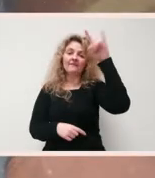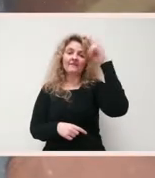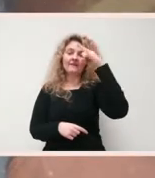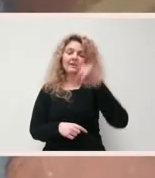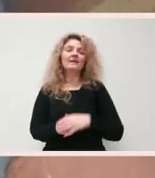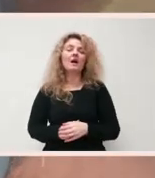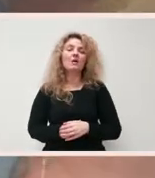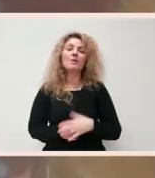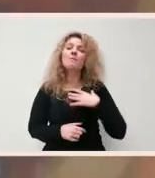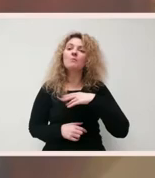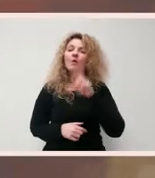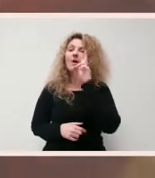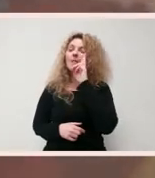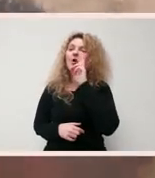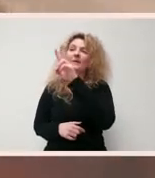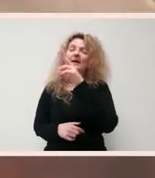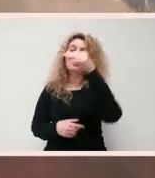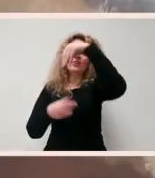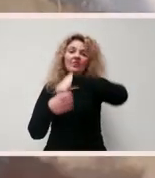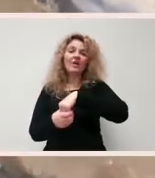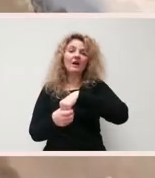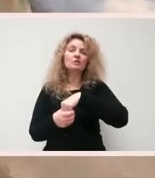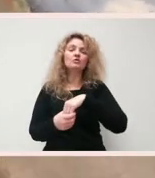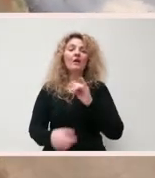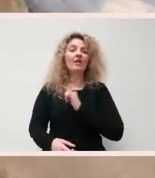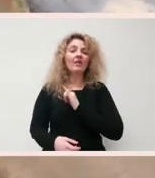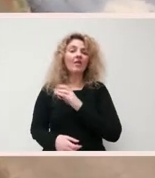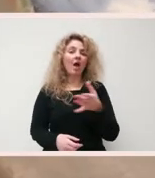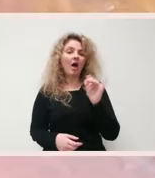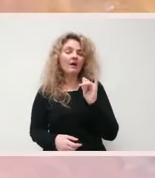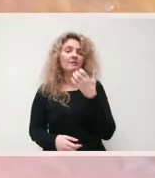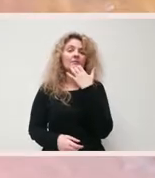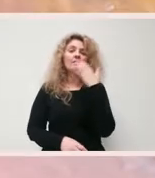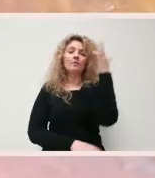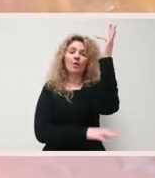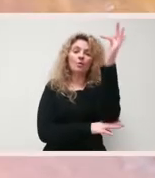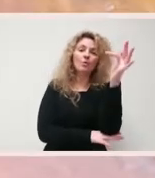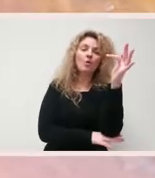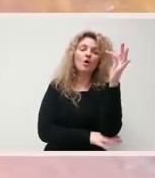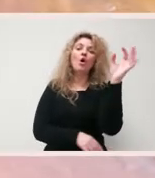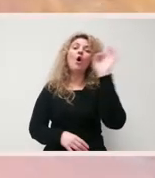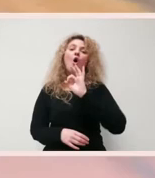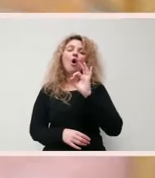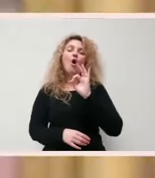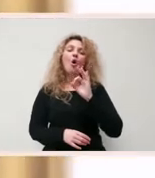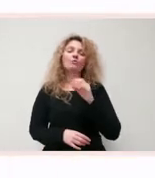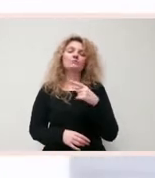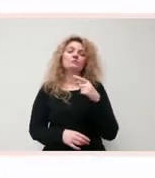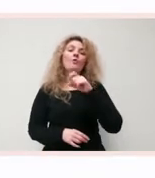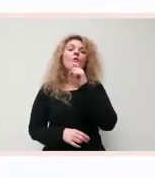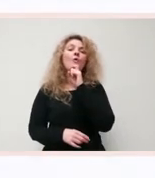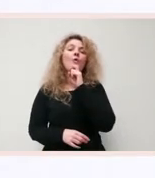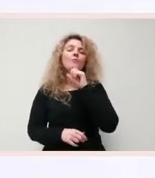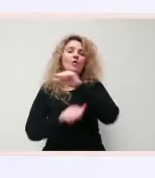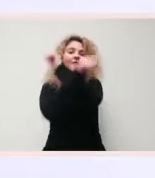Feirantes. Por outro lado, podemos observar como integra algún elemento de identidade, como pode ser o cruceiro, ou tamén